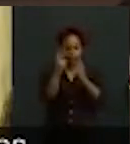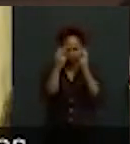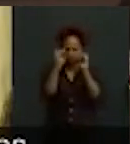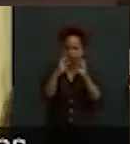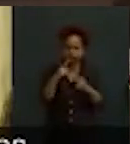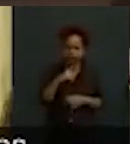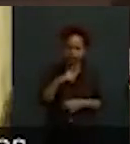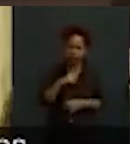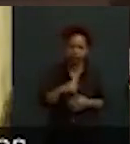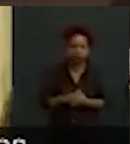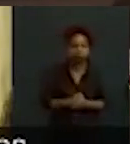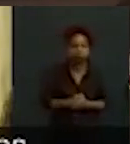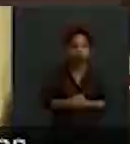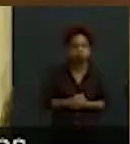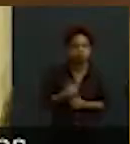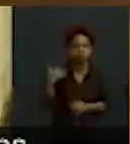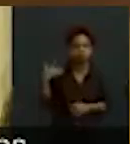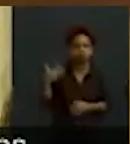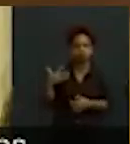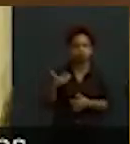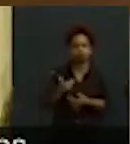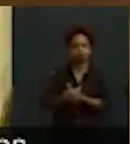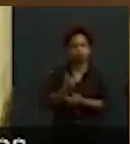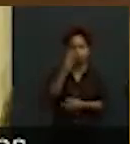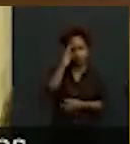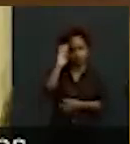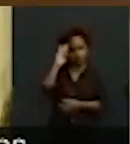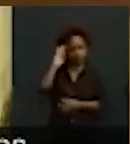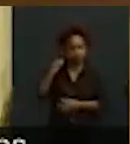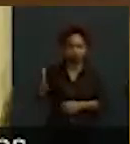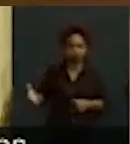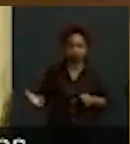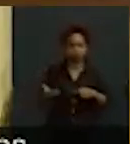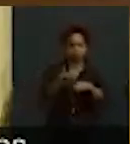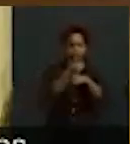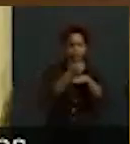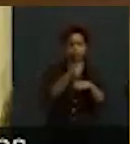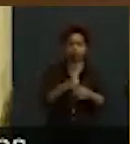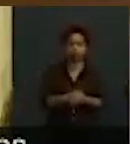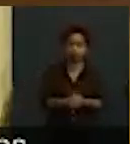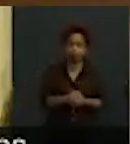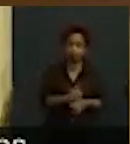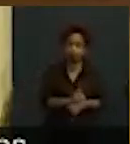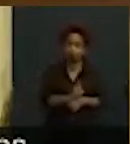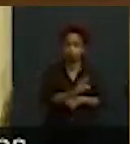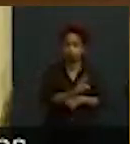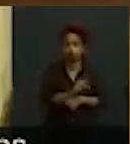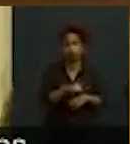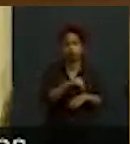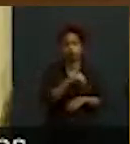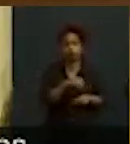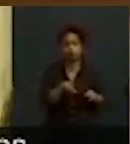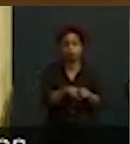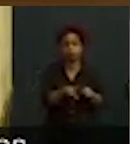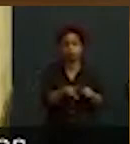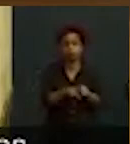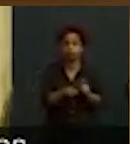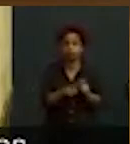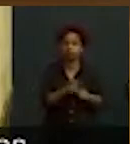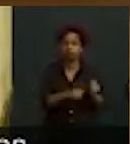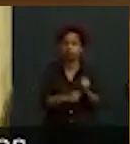intelectuais. Sua trajetória acadêmica é de excelência. É doutora e mestre em economia